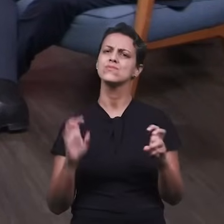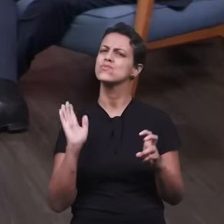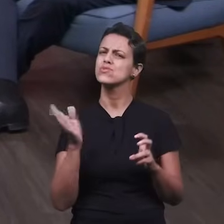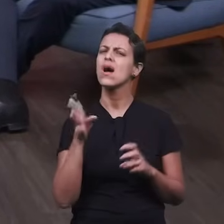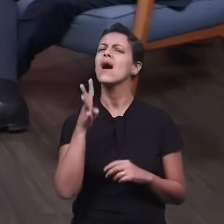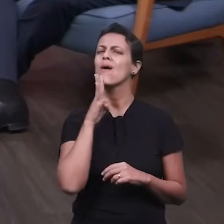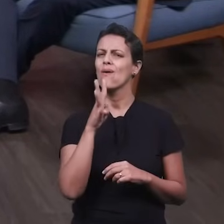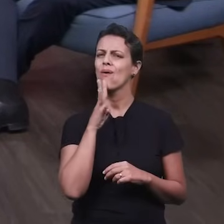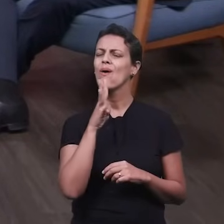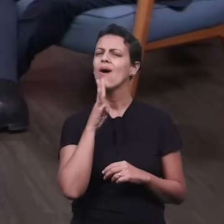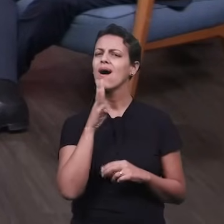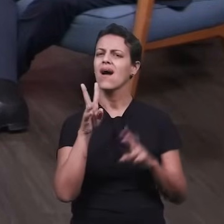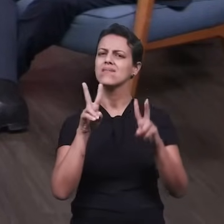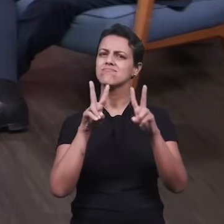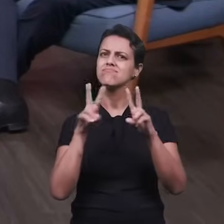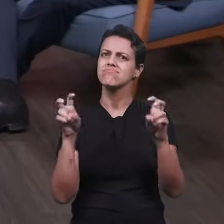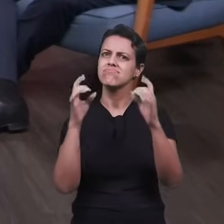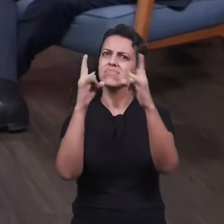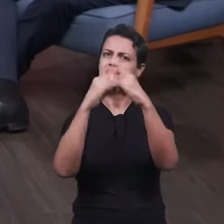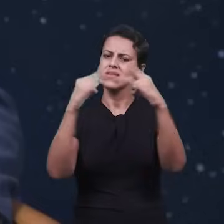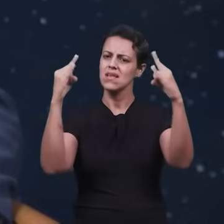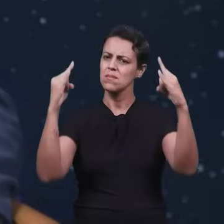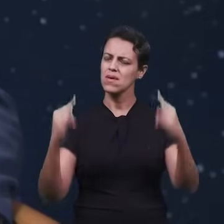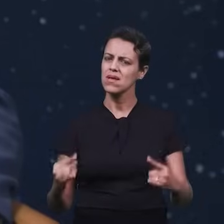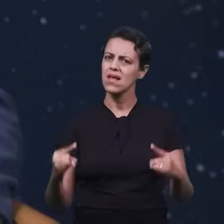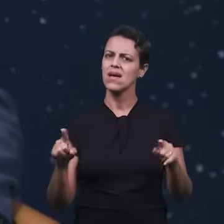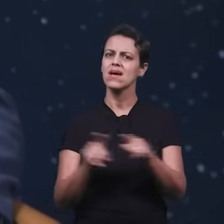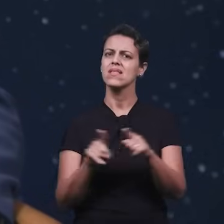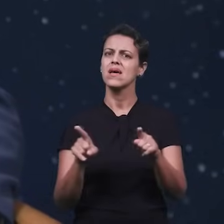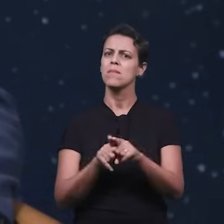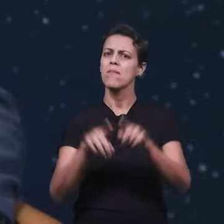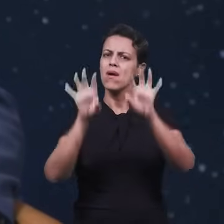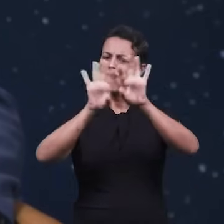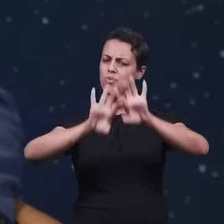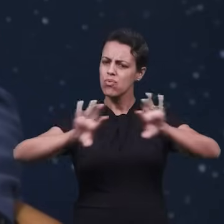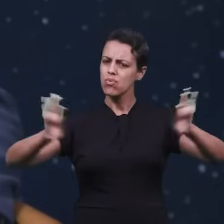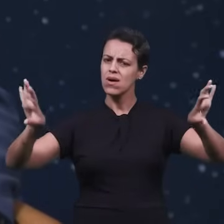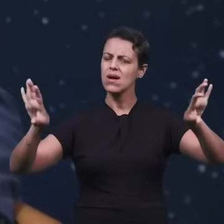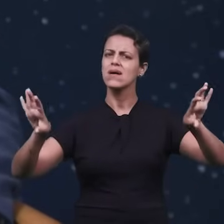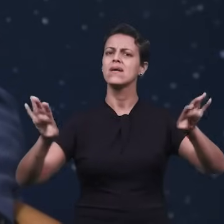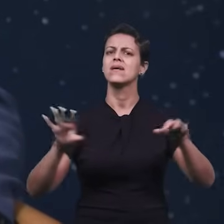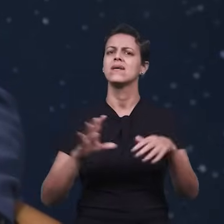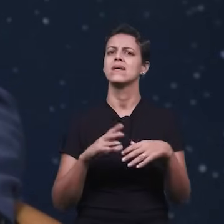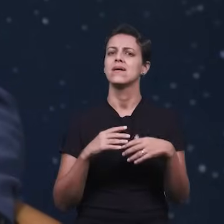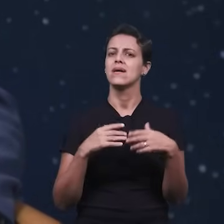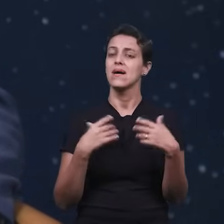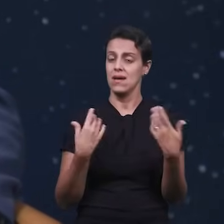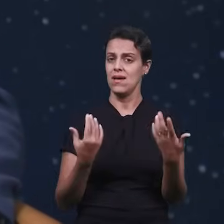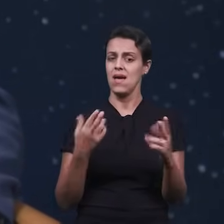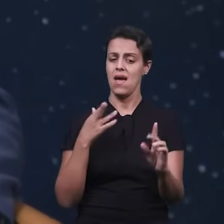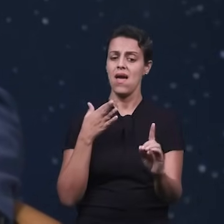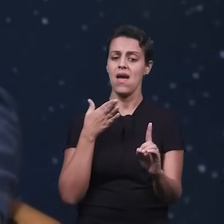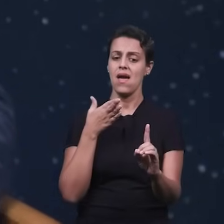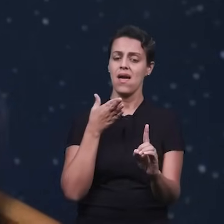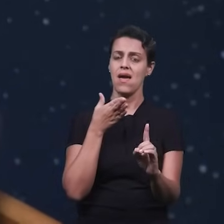que está familiarizado com temas como tabernáculo, como a cortina do templo, mas a referência que está sendo feita aqui é